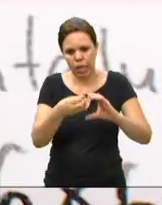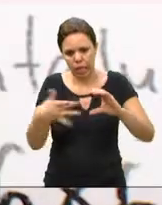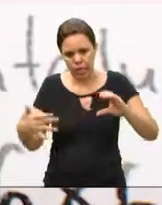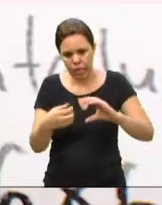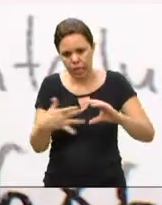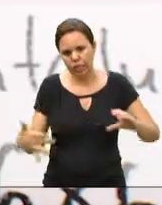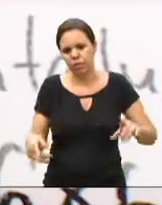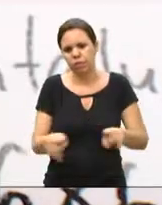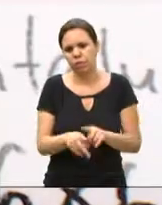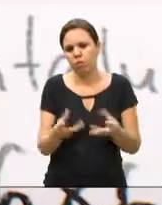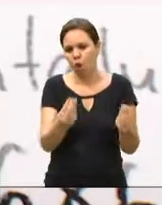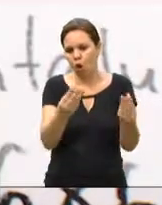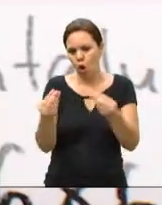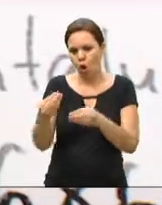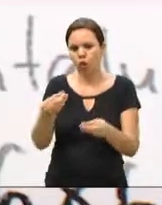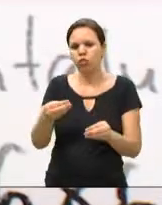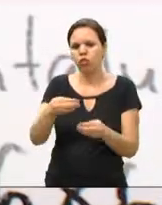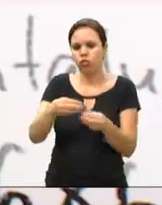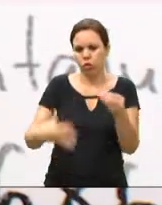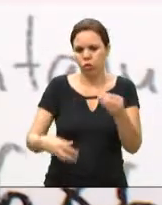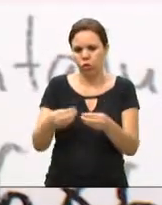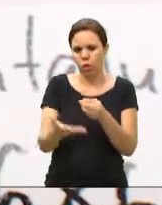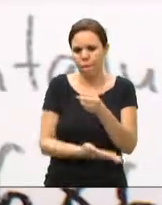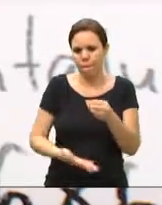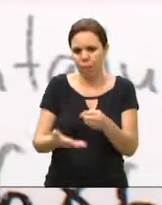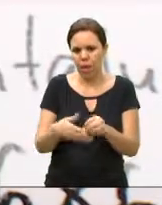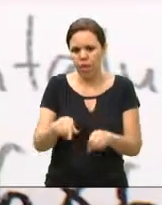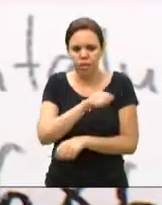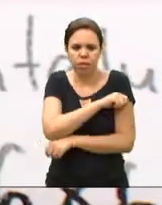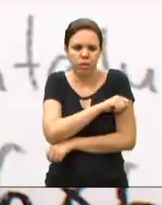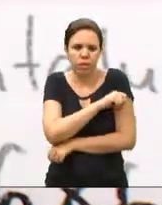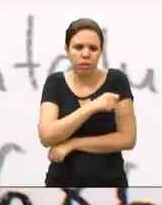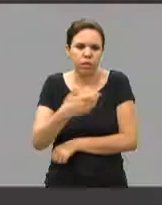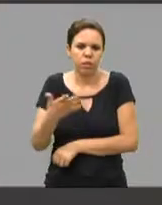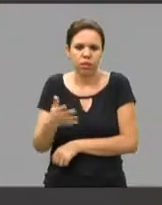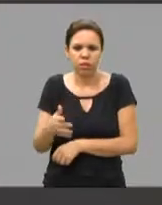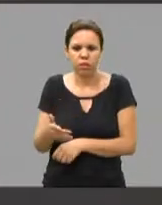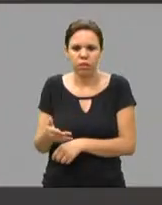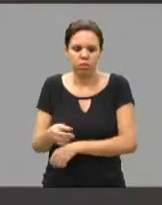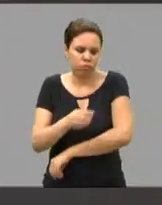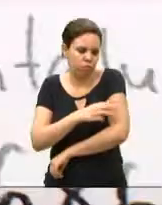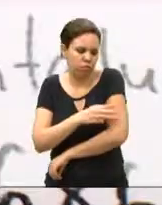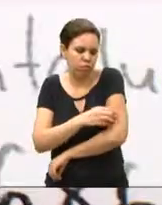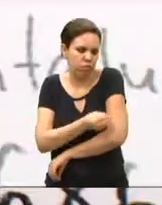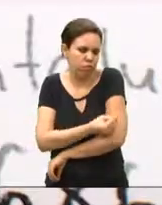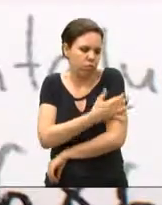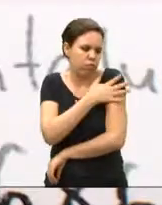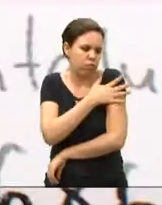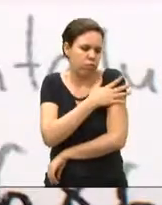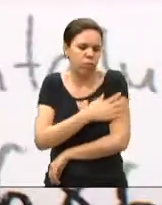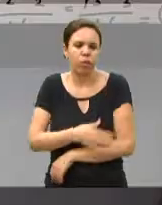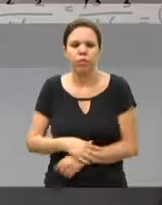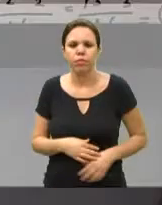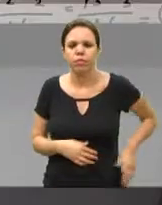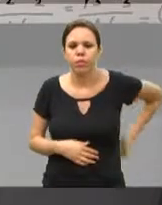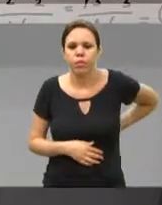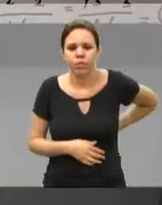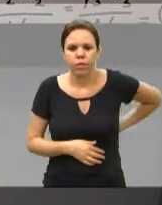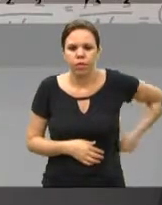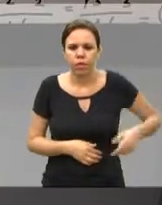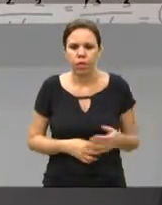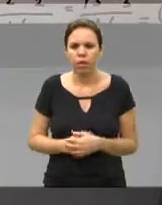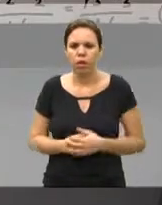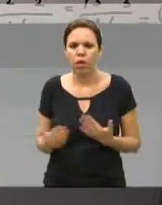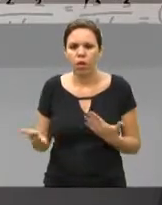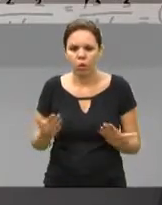cobrar muitos conteúdos bem básicos dos alunos, muitas vezes até conteúdos de fundamental, de ensino fundamental. Então, assim, aquele aluno... Da preparação que...